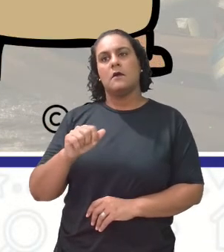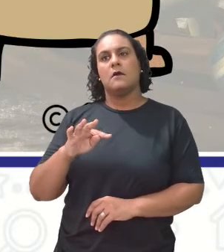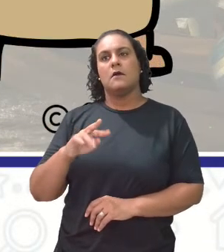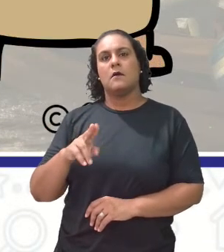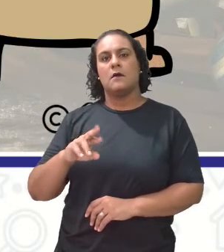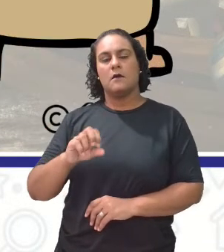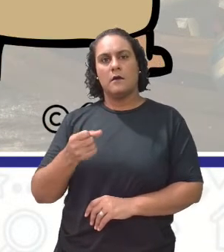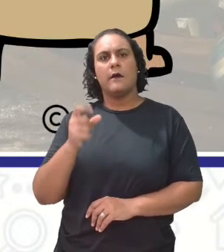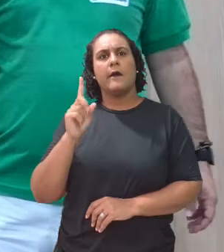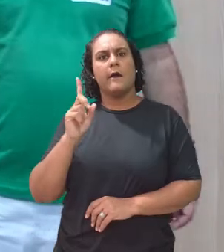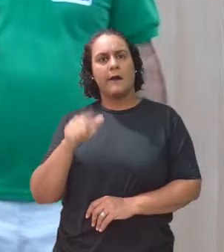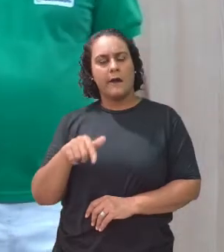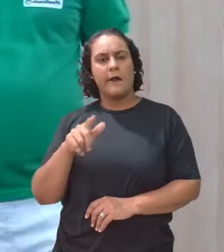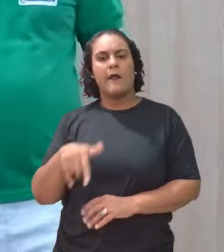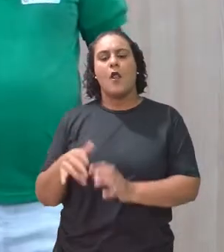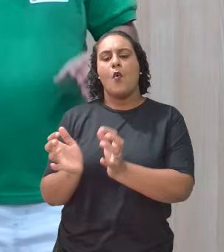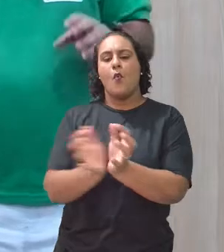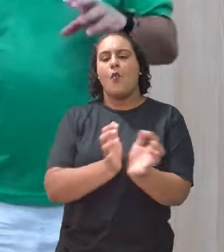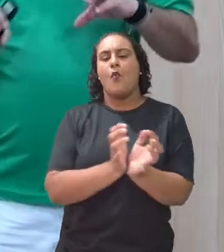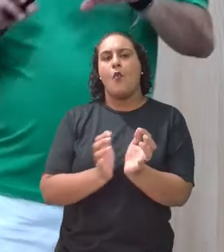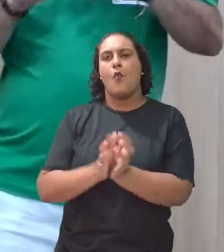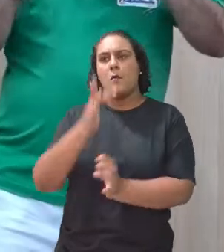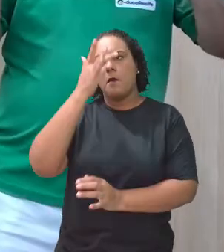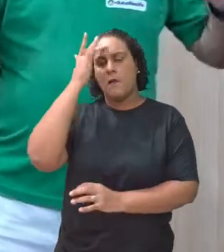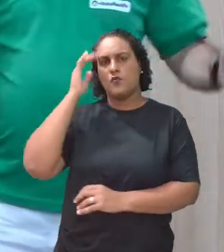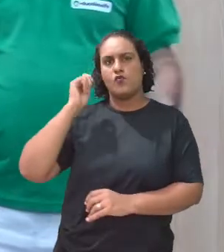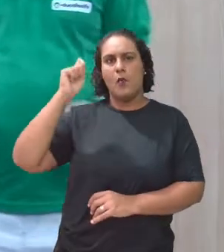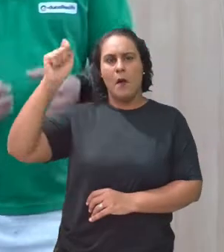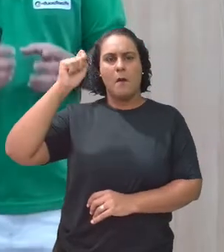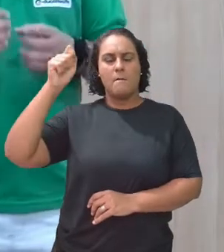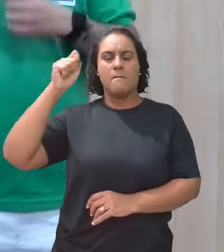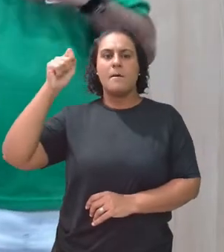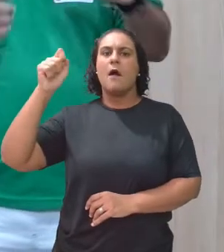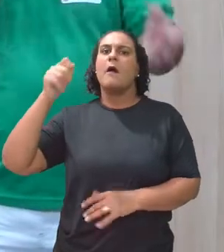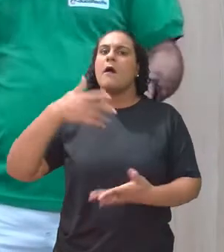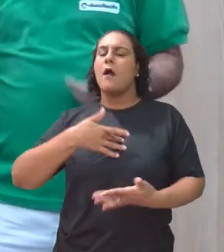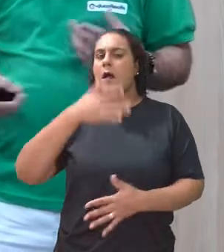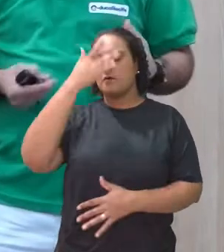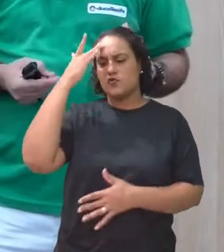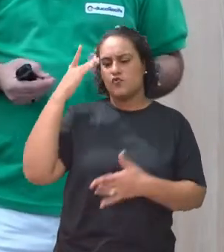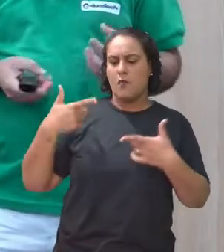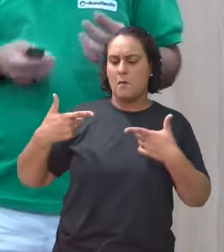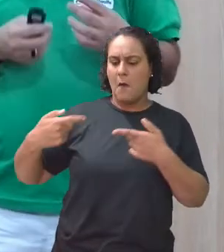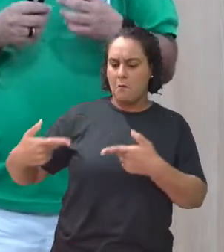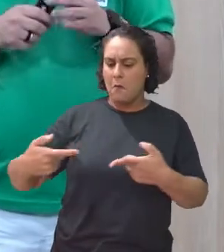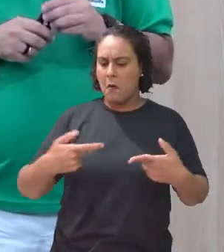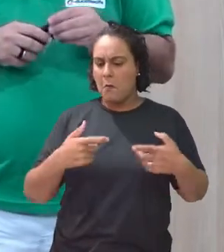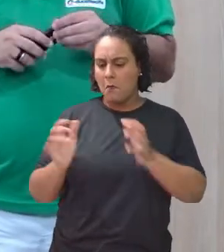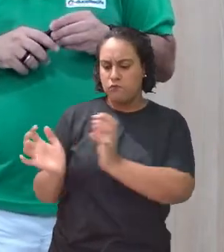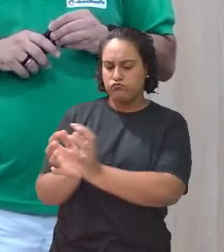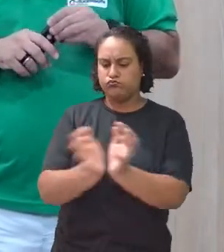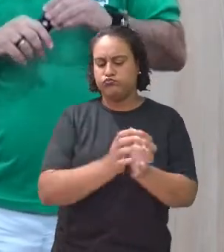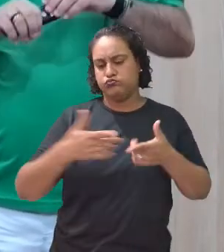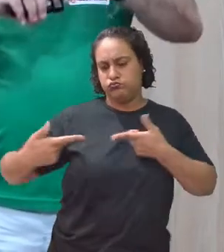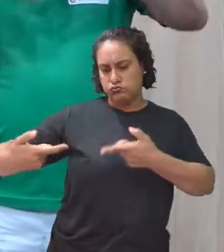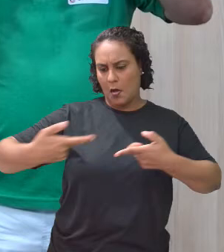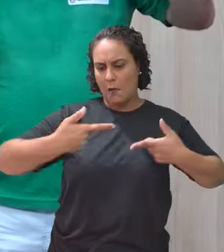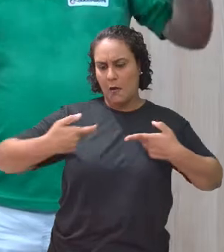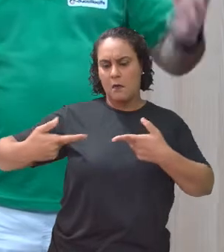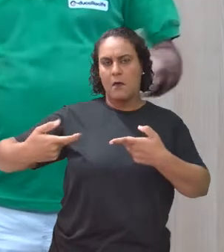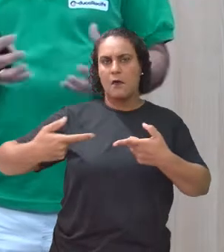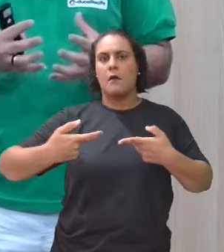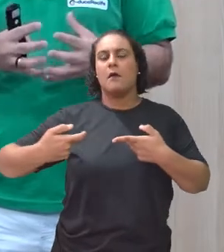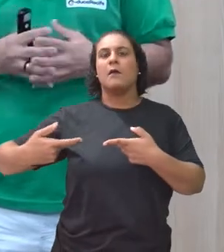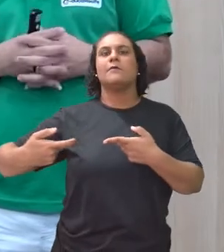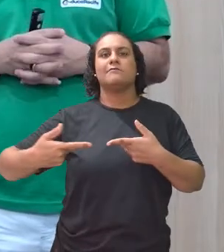uma assembleia de guerreiros. Então, esses povos viviam guerreando entre si. Então, eles tinham uma